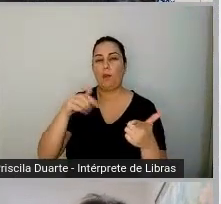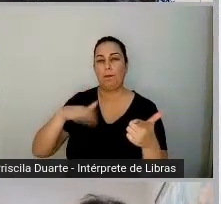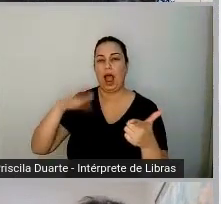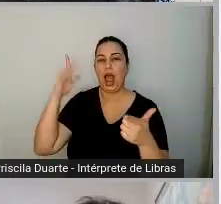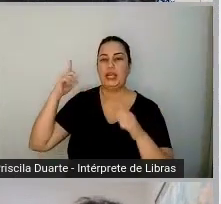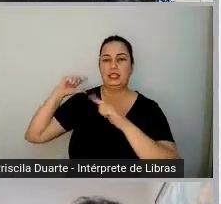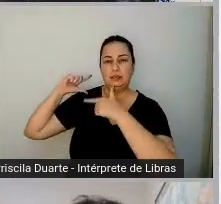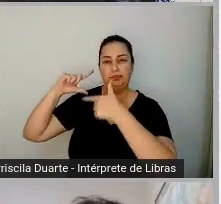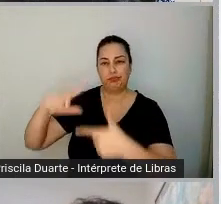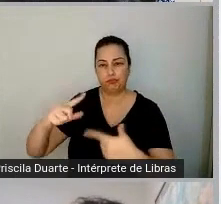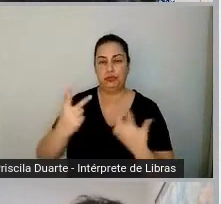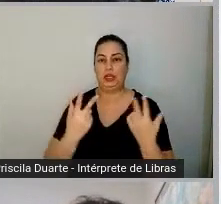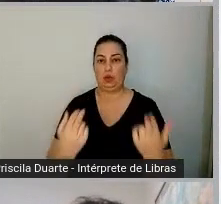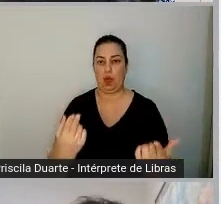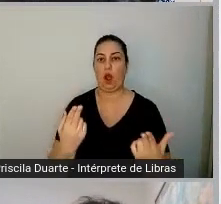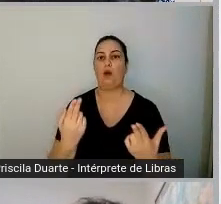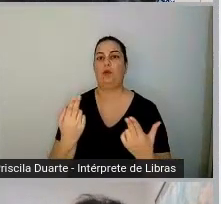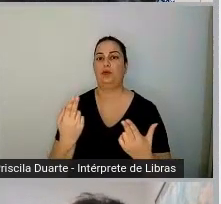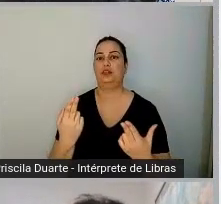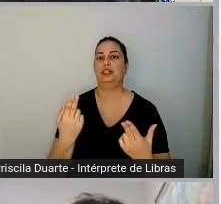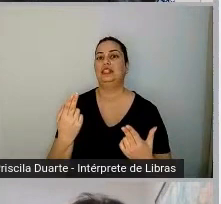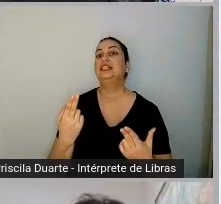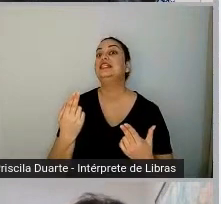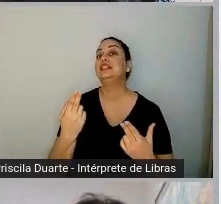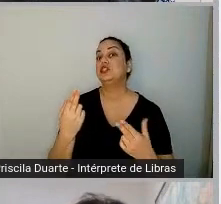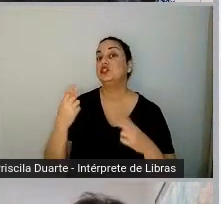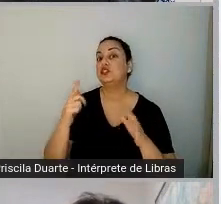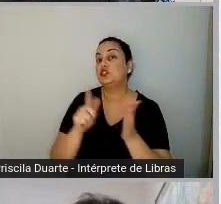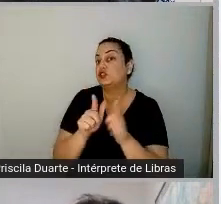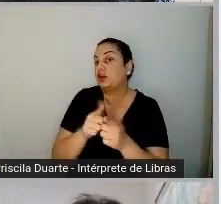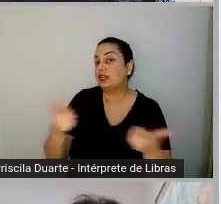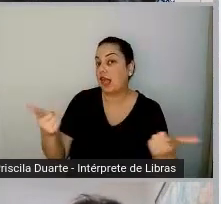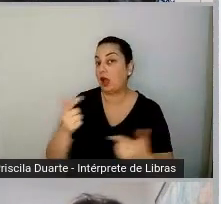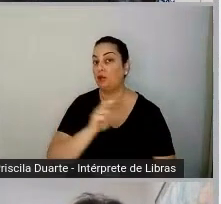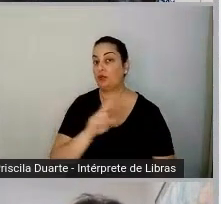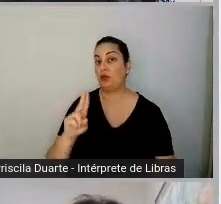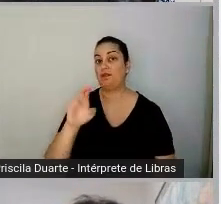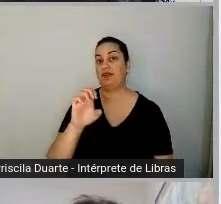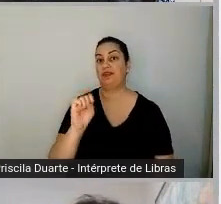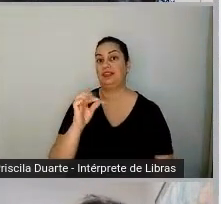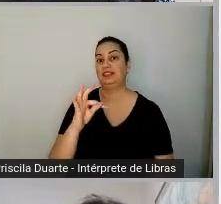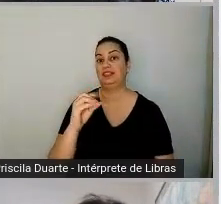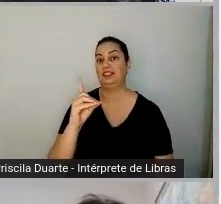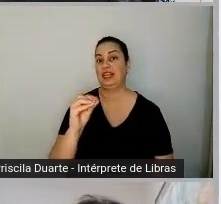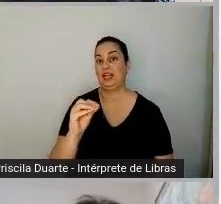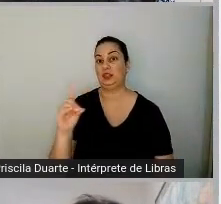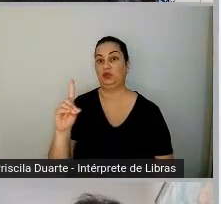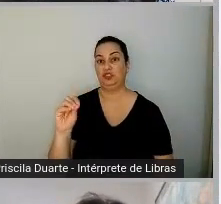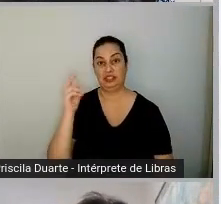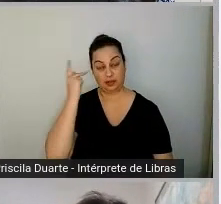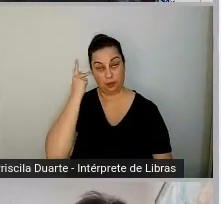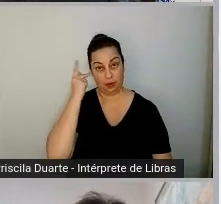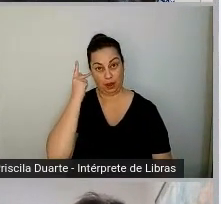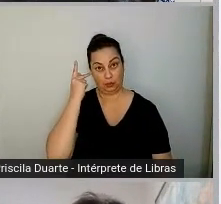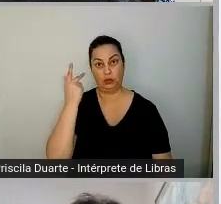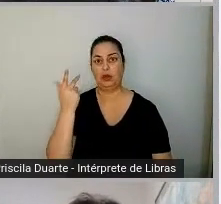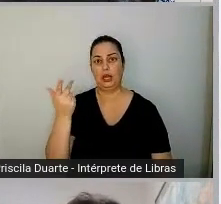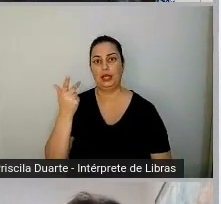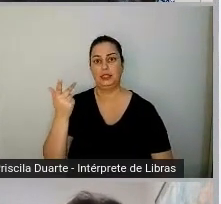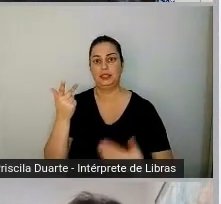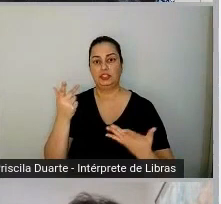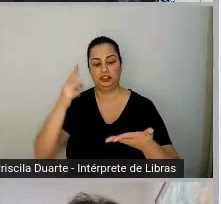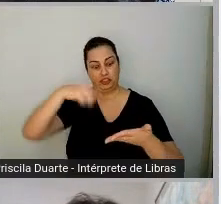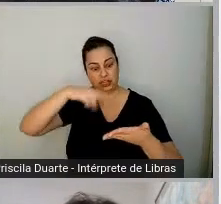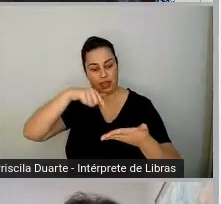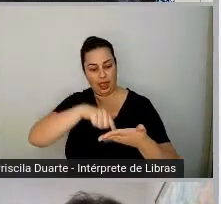Paulo, reconhecendo a nossa importância, né, dizendo assim, quase que desesperados, né, a